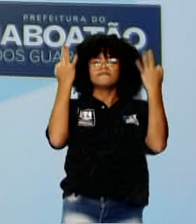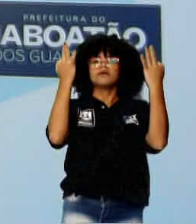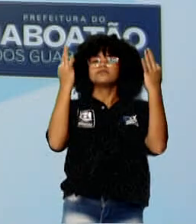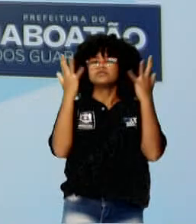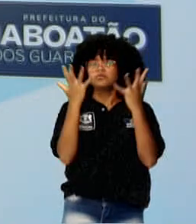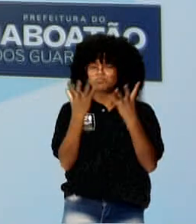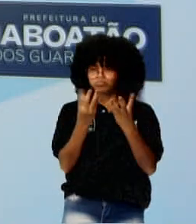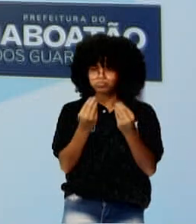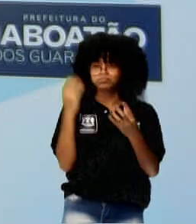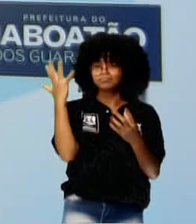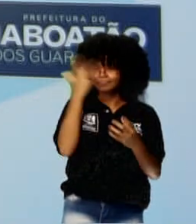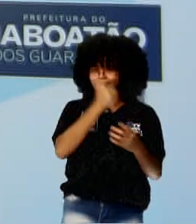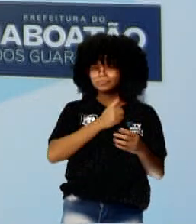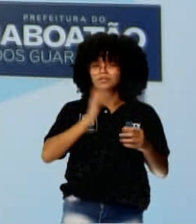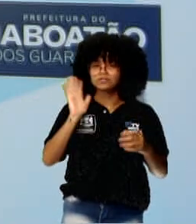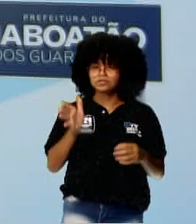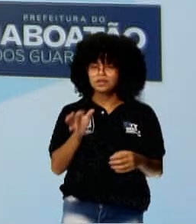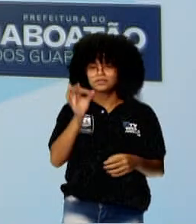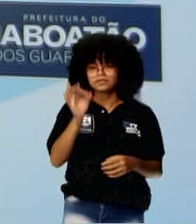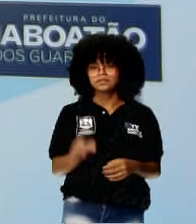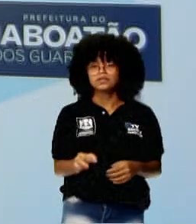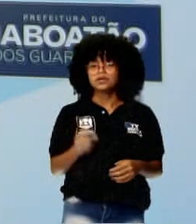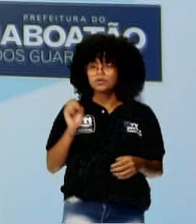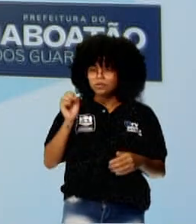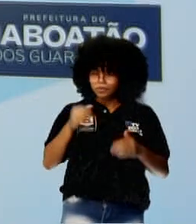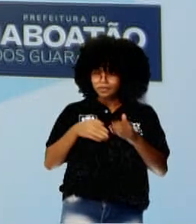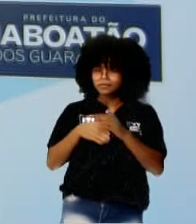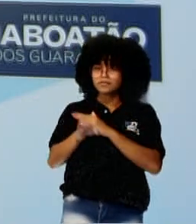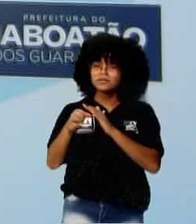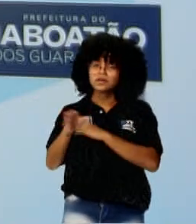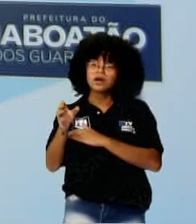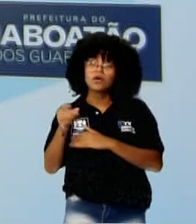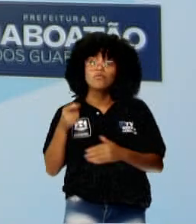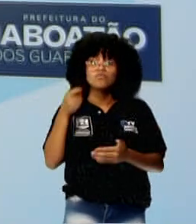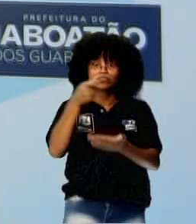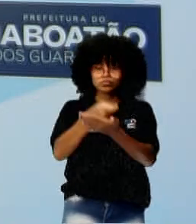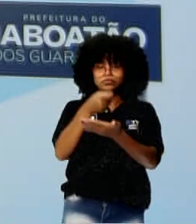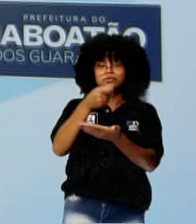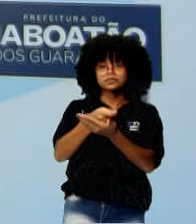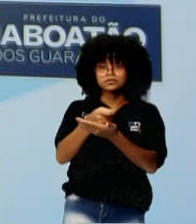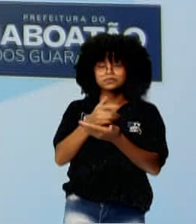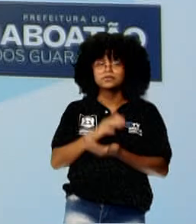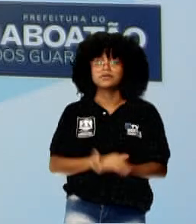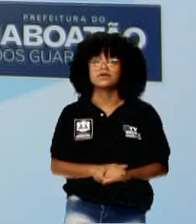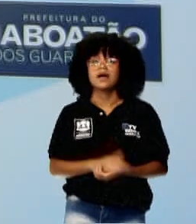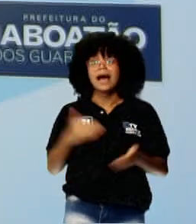toda pronta. E mandaram os convites, inclusive para a Rainha Má.